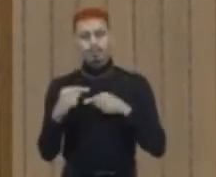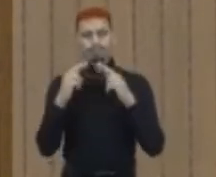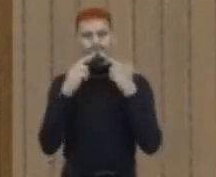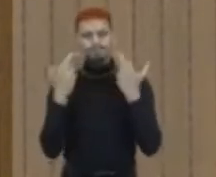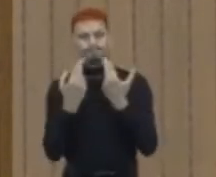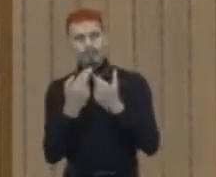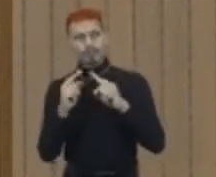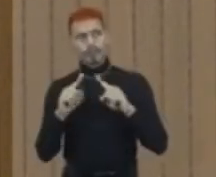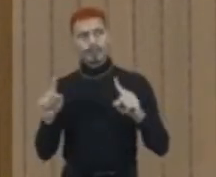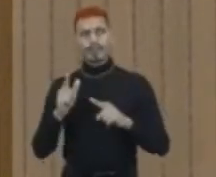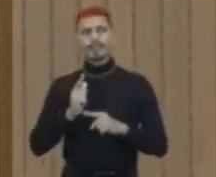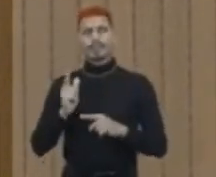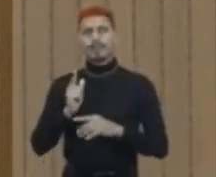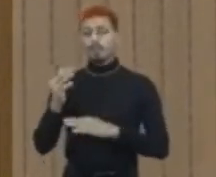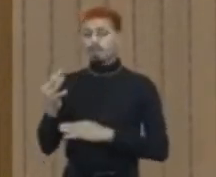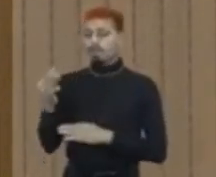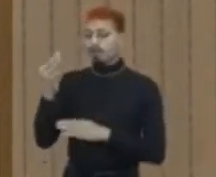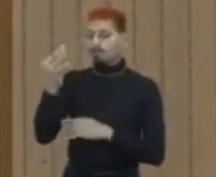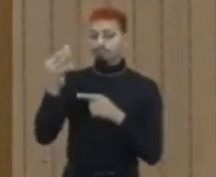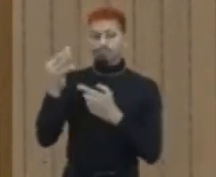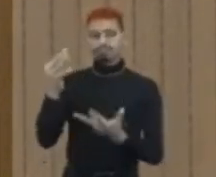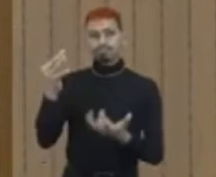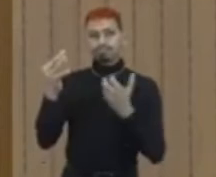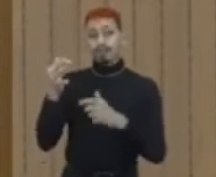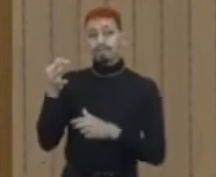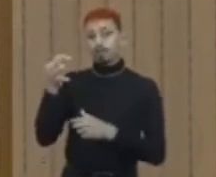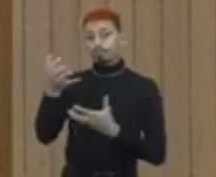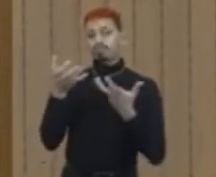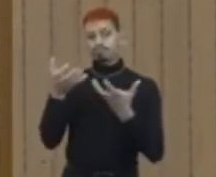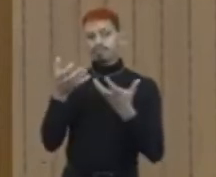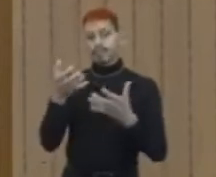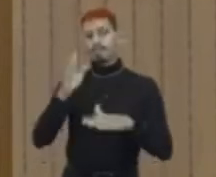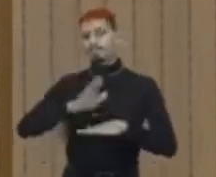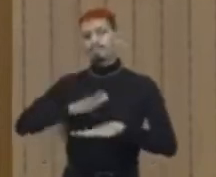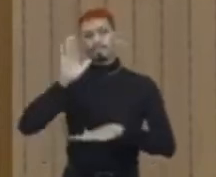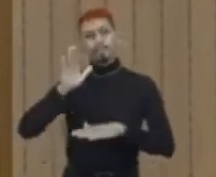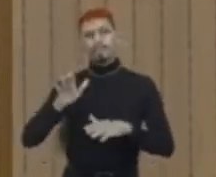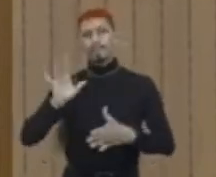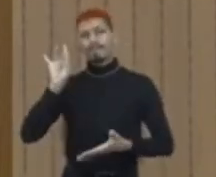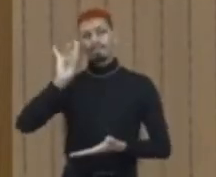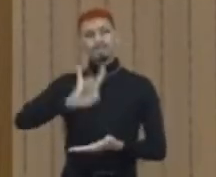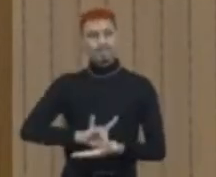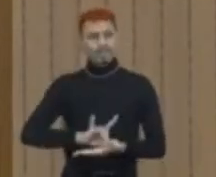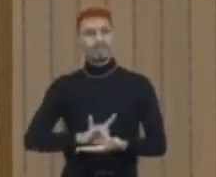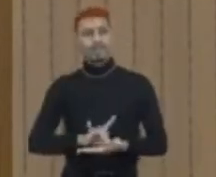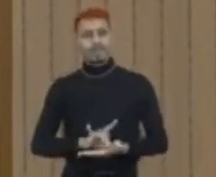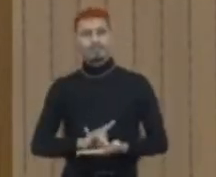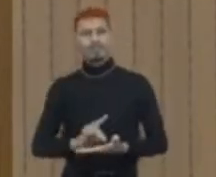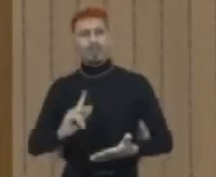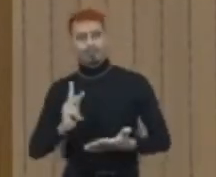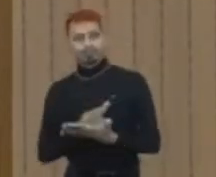nos projetam para um futuro de uma atuação muito mais efetiva, talvez muito